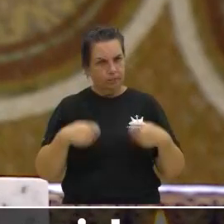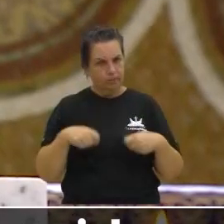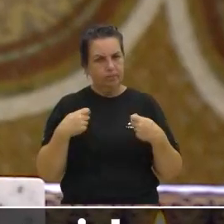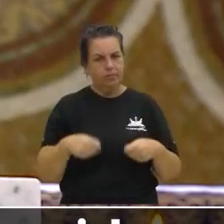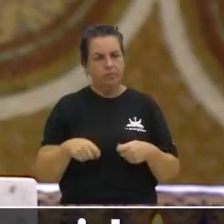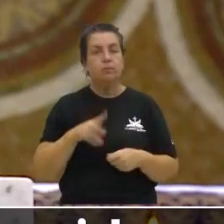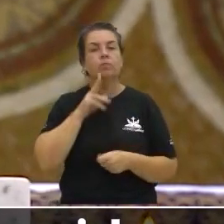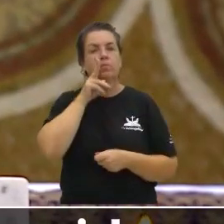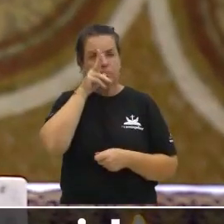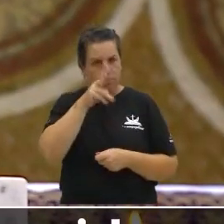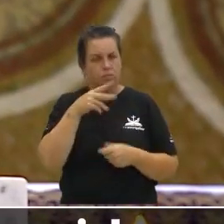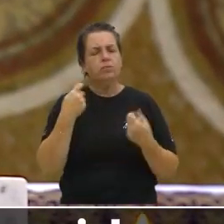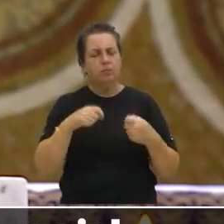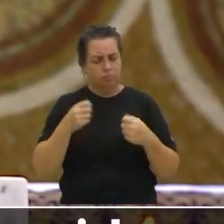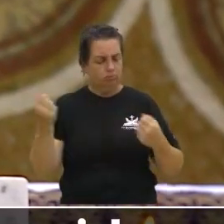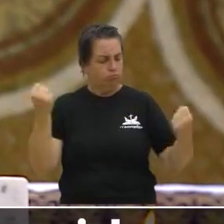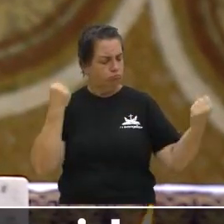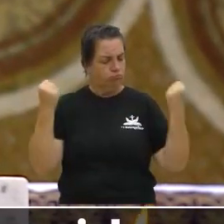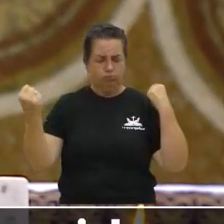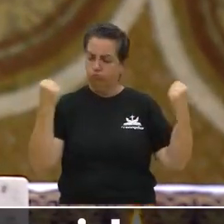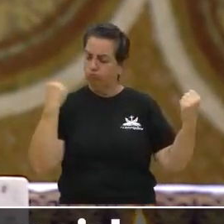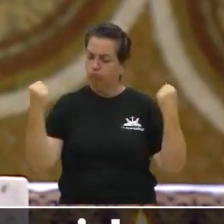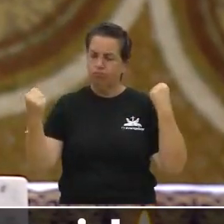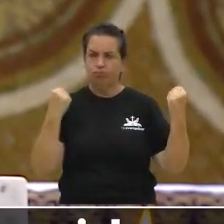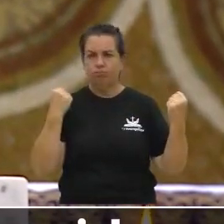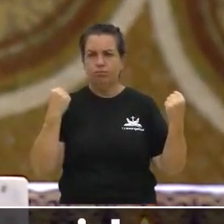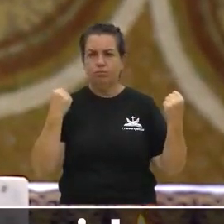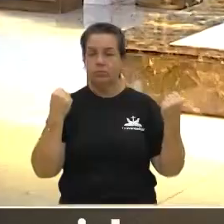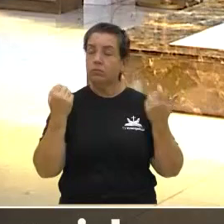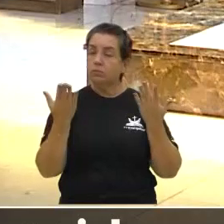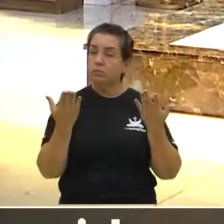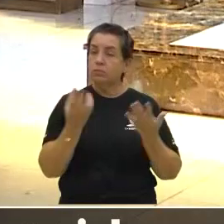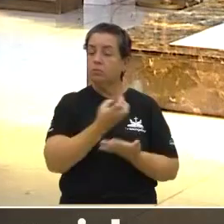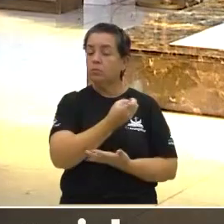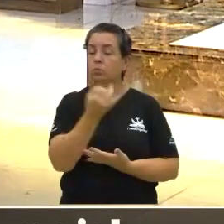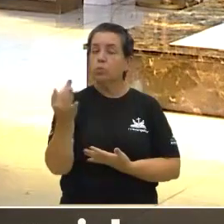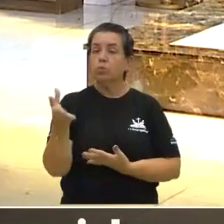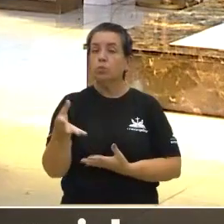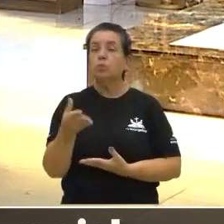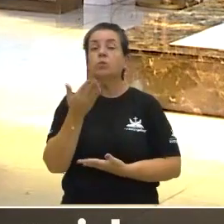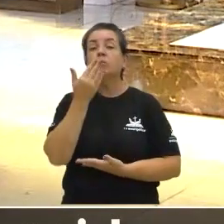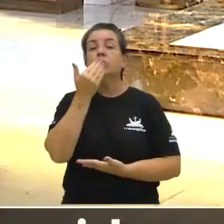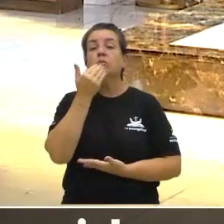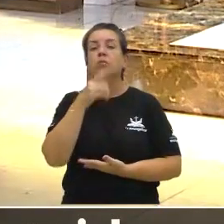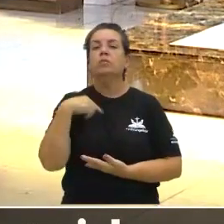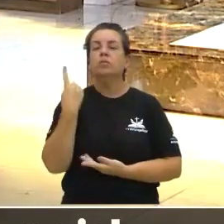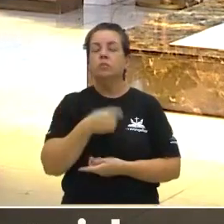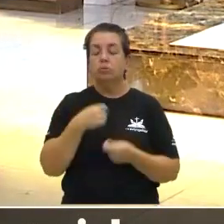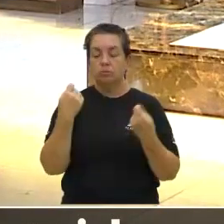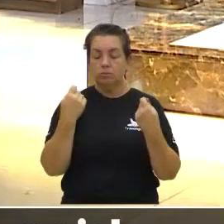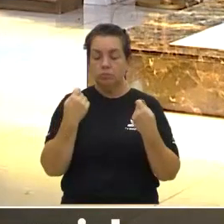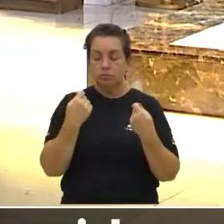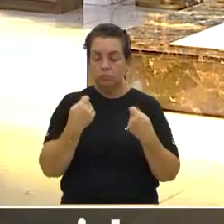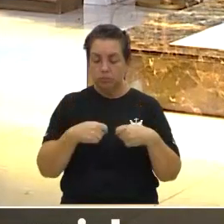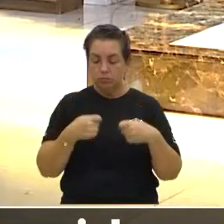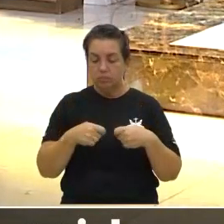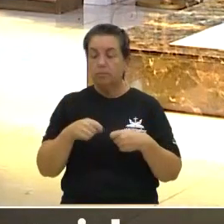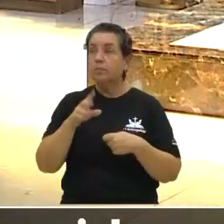Isso nós sabemos muito bem. Então, quais são os alimentos que nós estamos ingerindo de